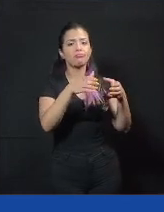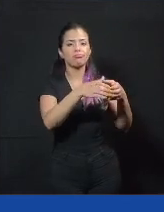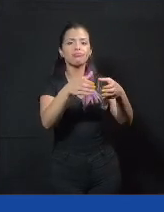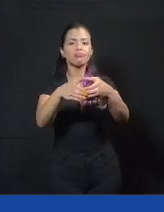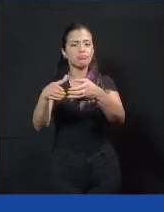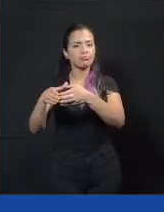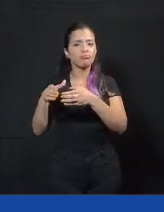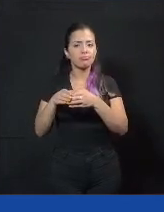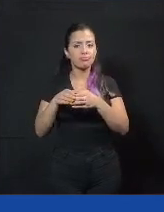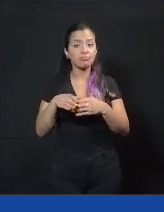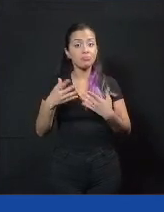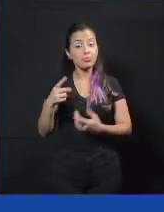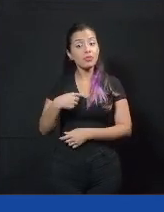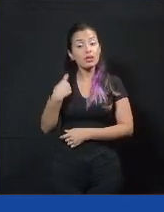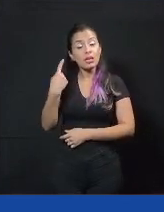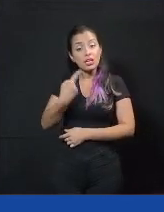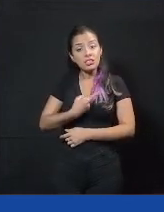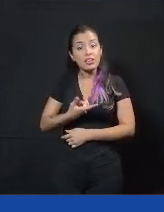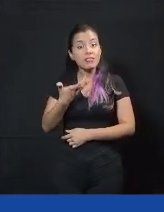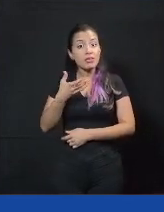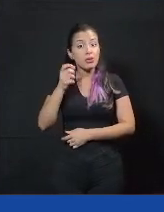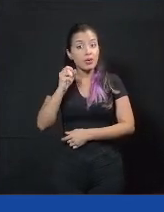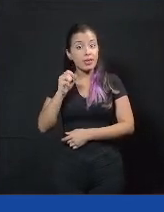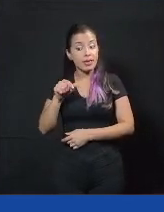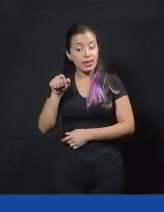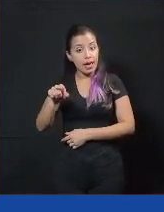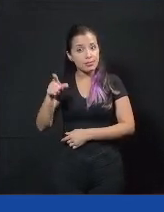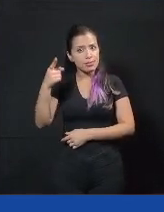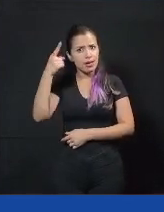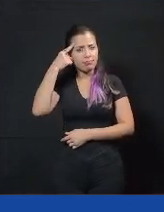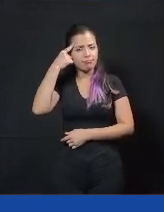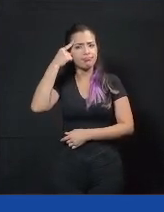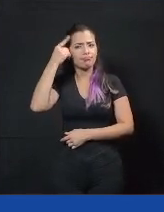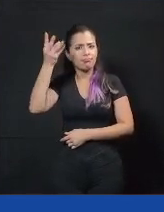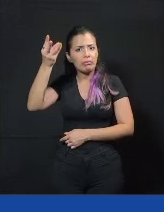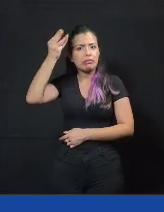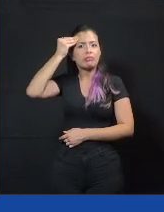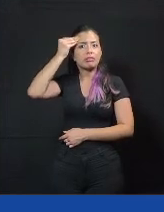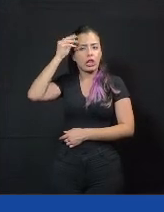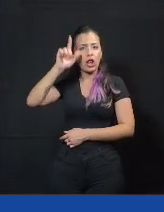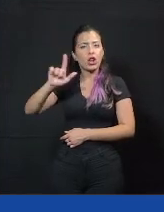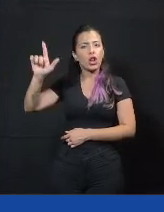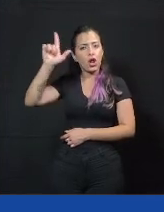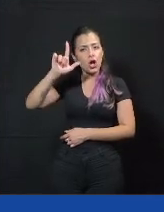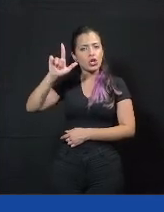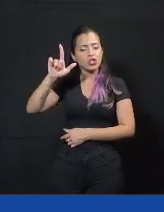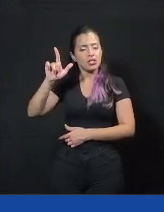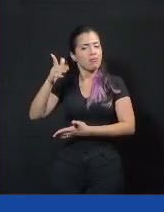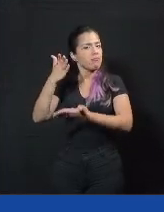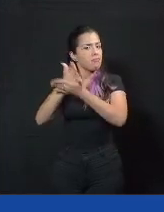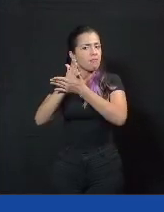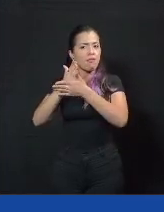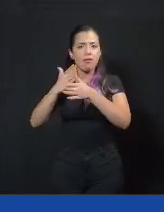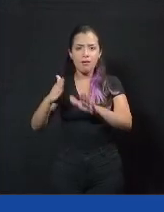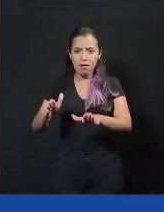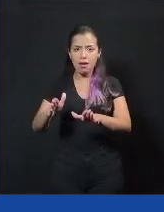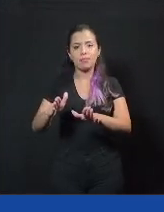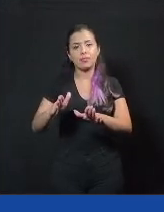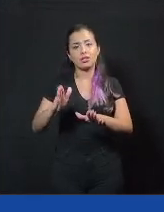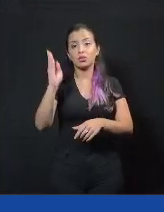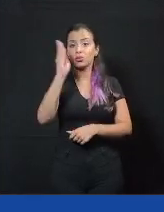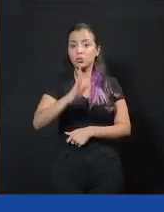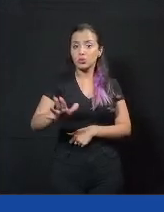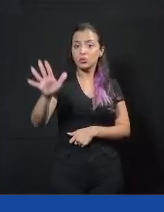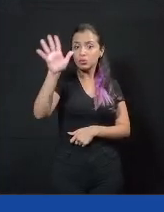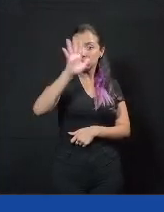é que essa lógica da desigualdade seja assumida pelo Estado brasileiro, né? Esse é o primeiro ponto.